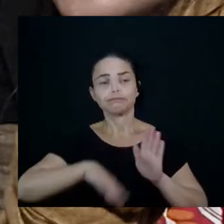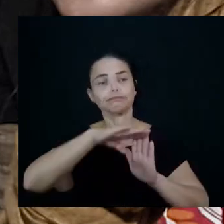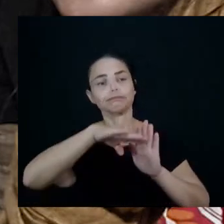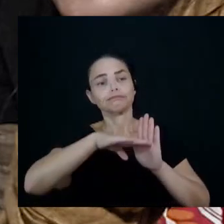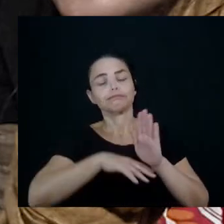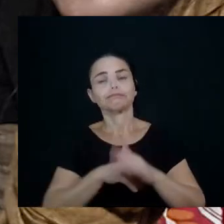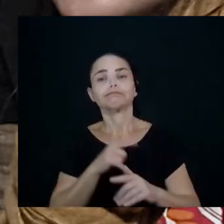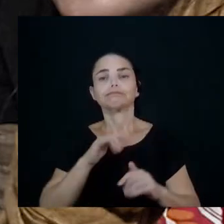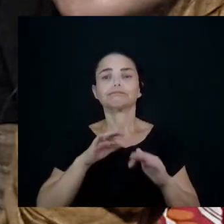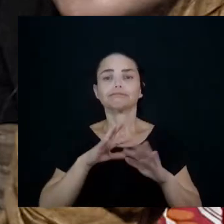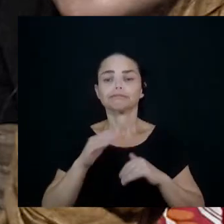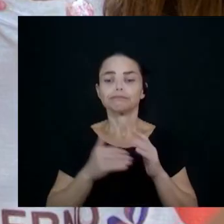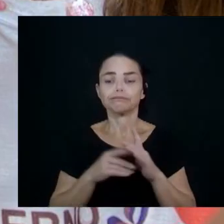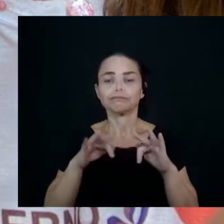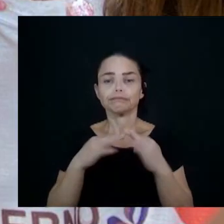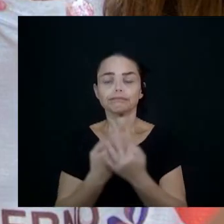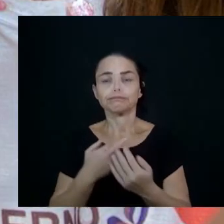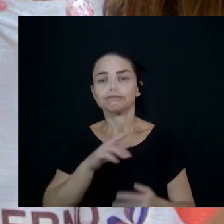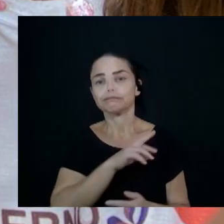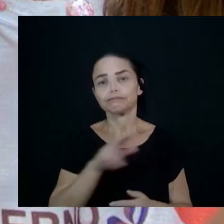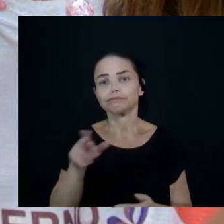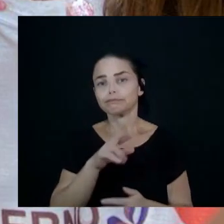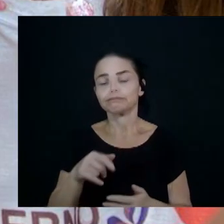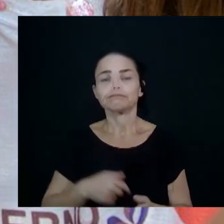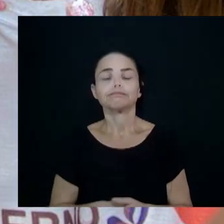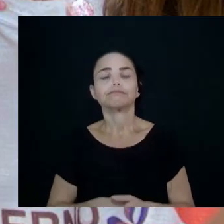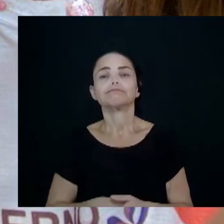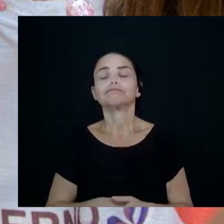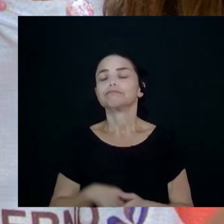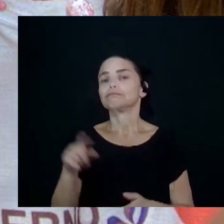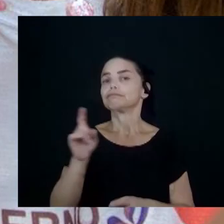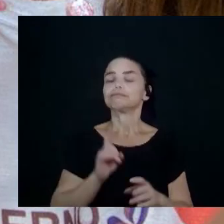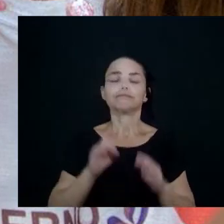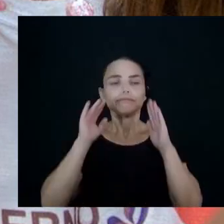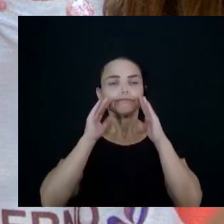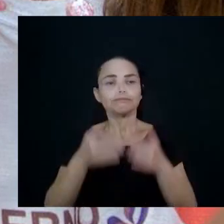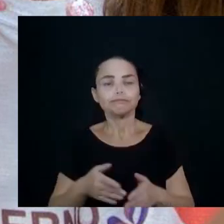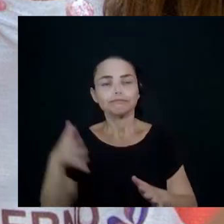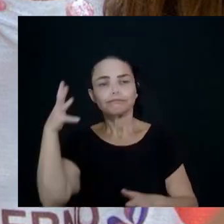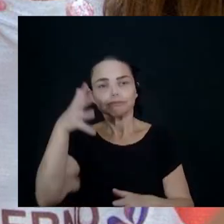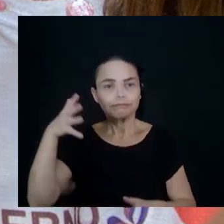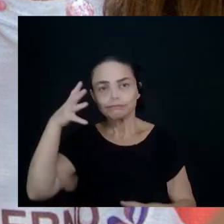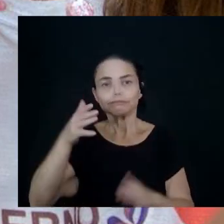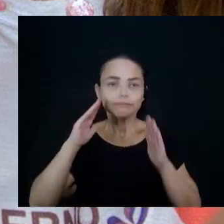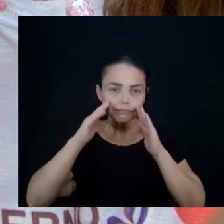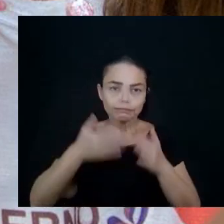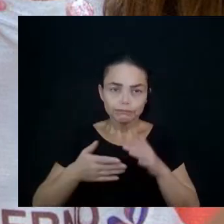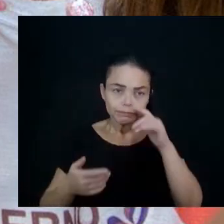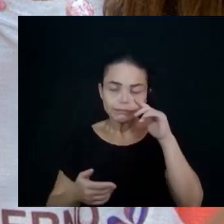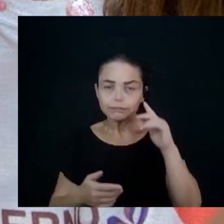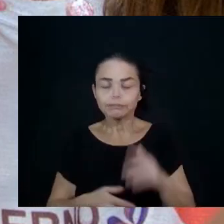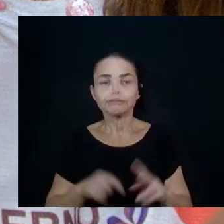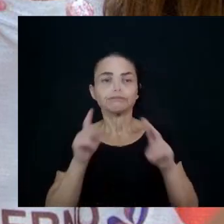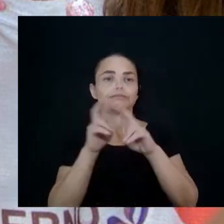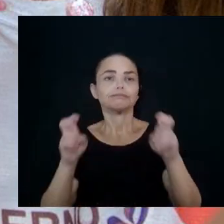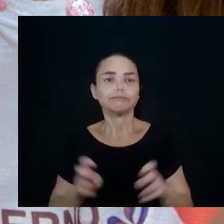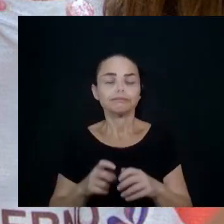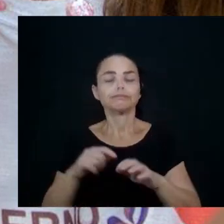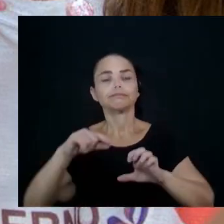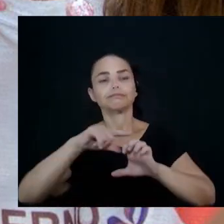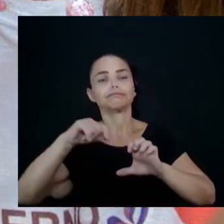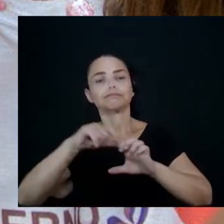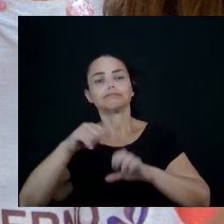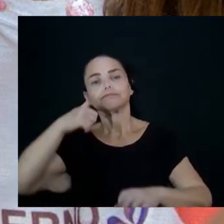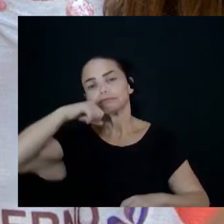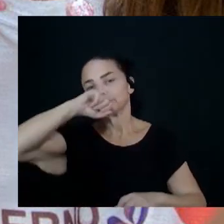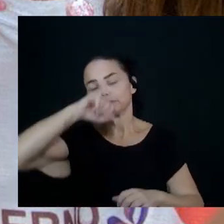nosso diferencial, inclusive, mas não específico palestras, por exemplo, voltadas para temas relacionados ao empreendedorismo materno. Mas,